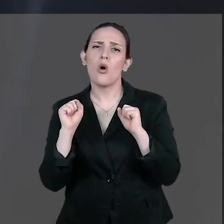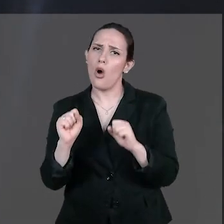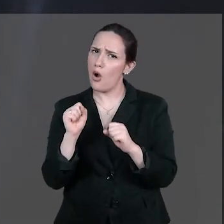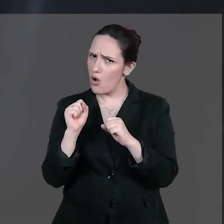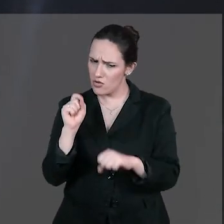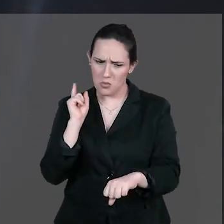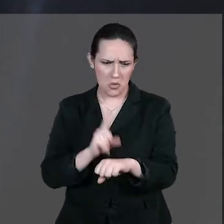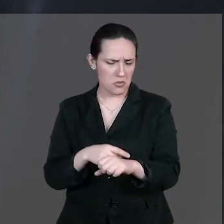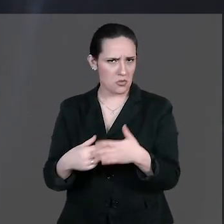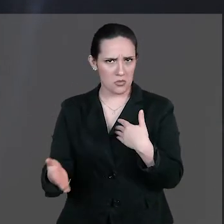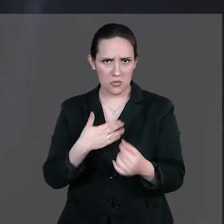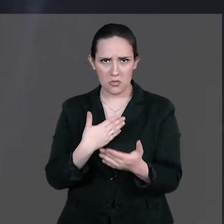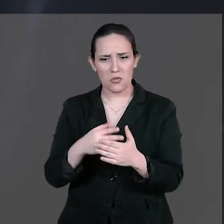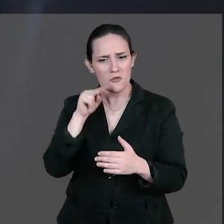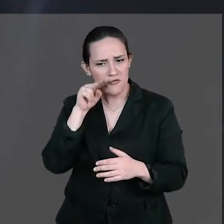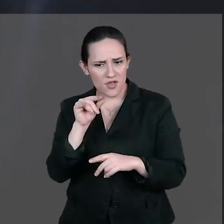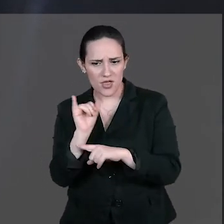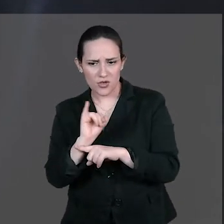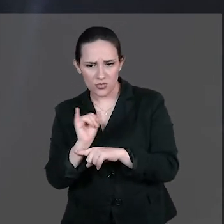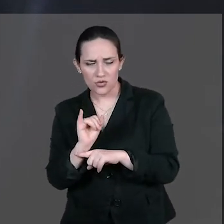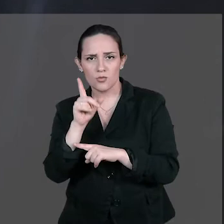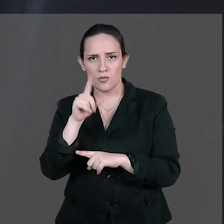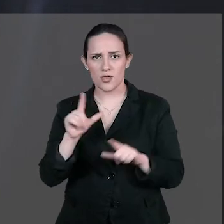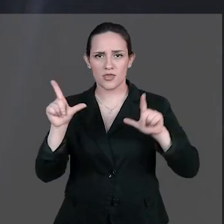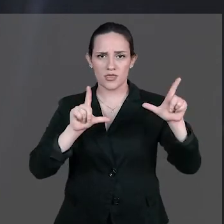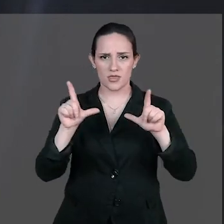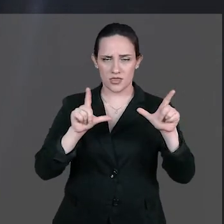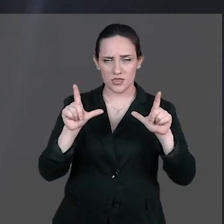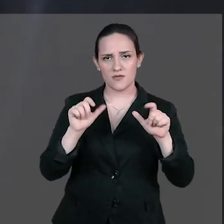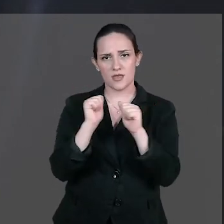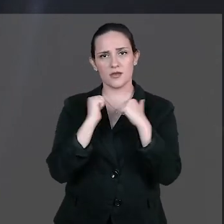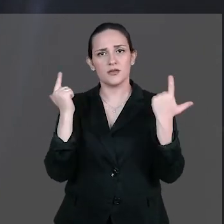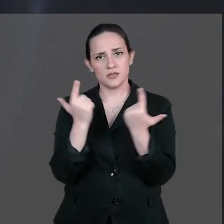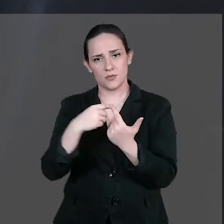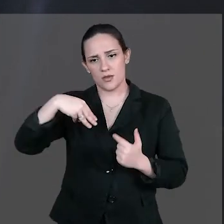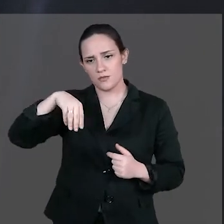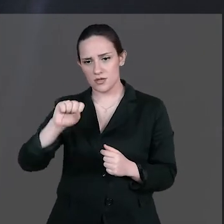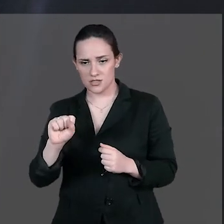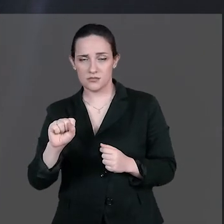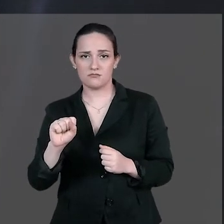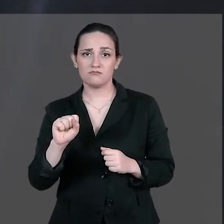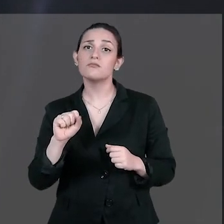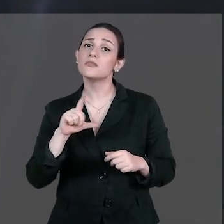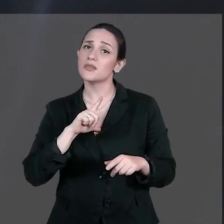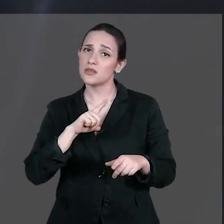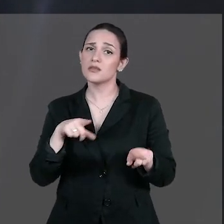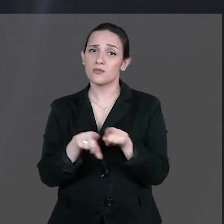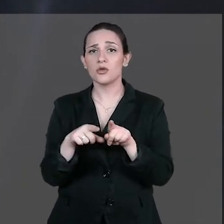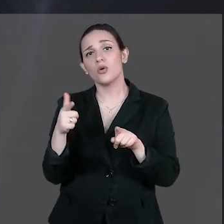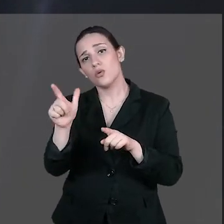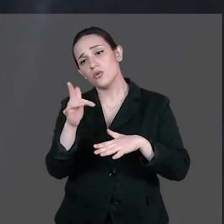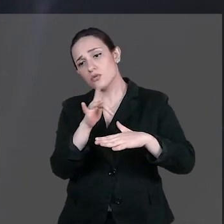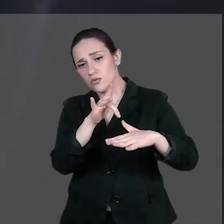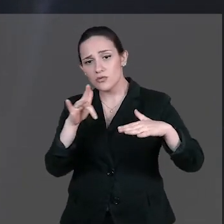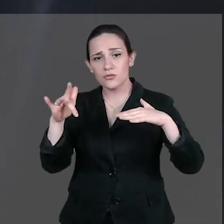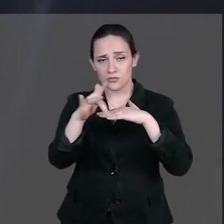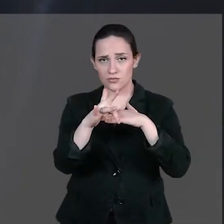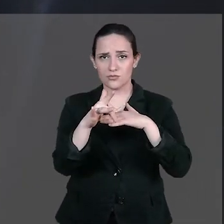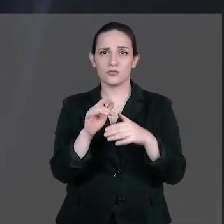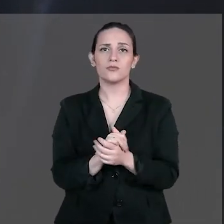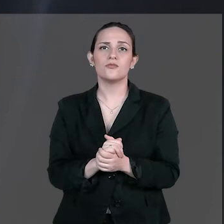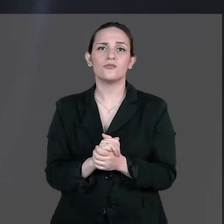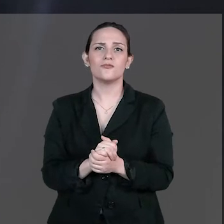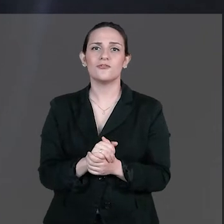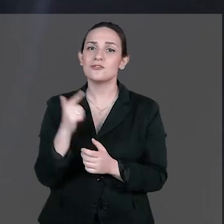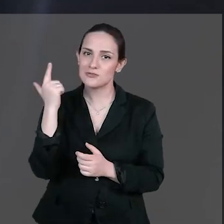Você pode assistir a qualquer momento pelo nosso YouTube. É só procurar lá TV Assembleia MS. Os outros canais de mídias sociais da